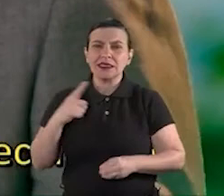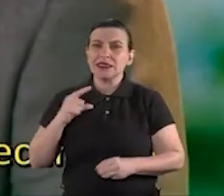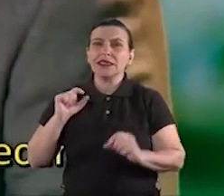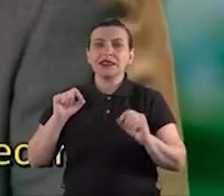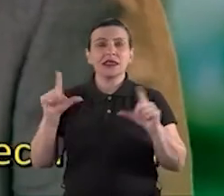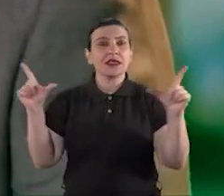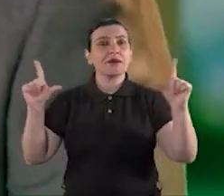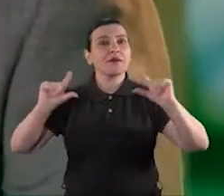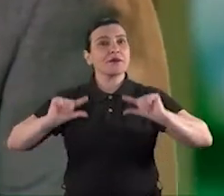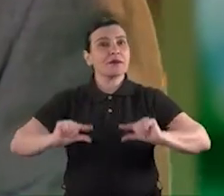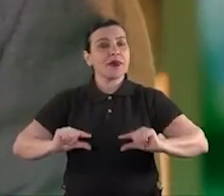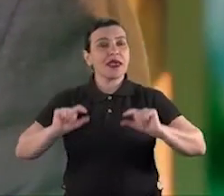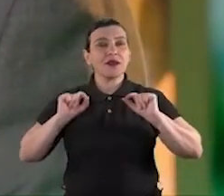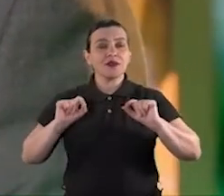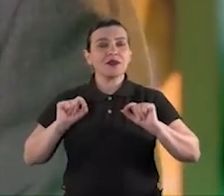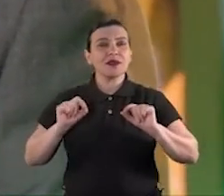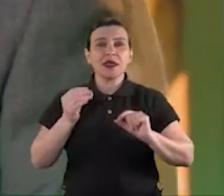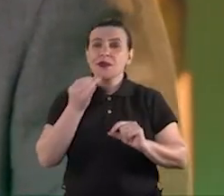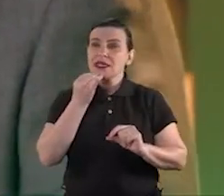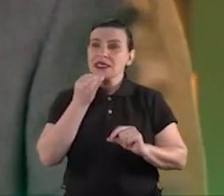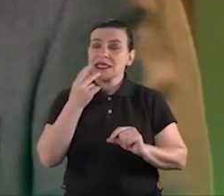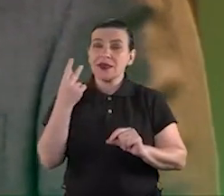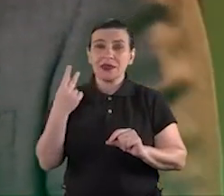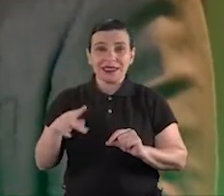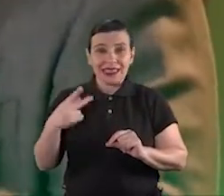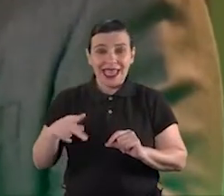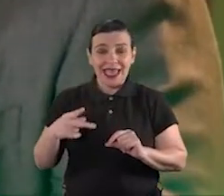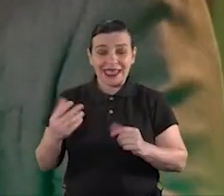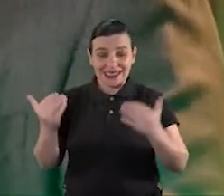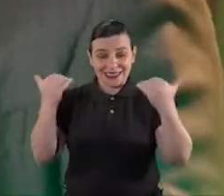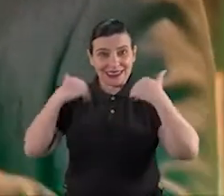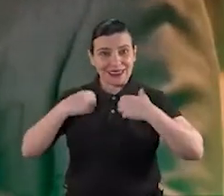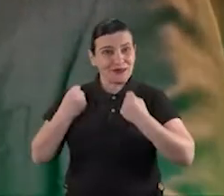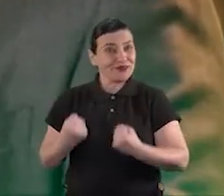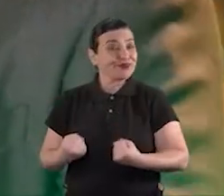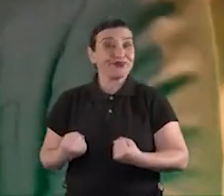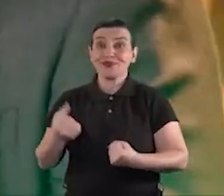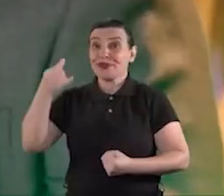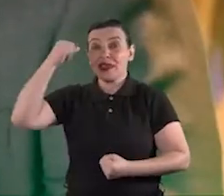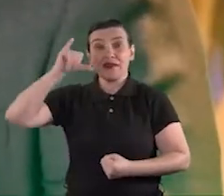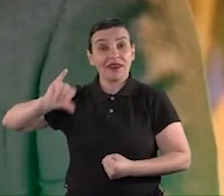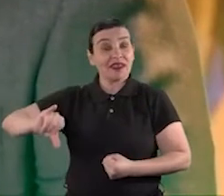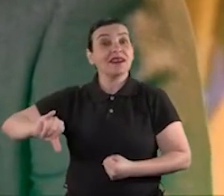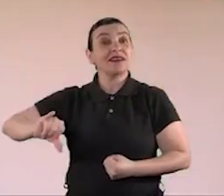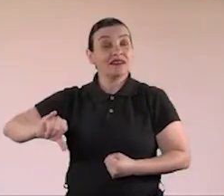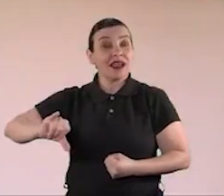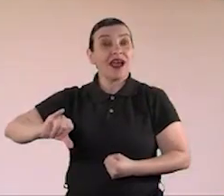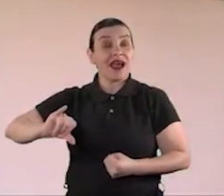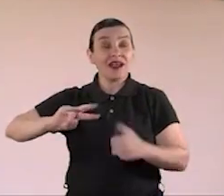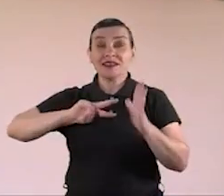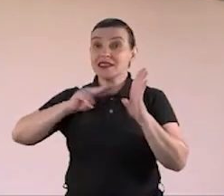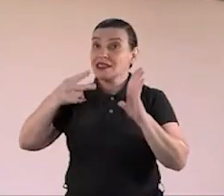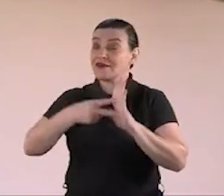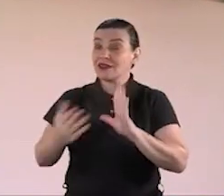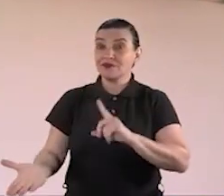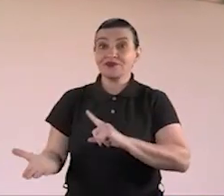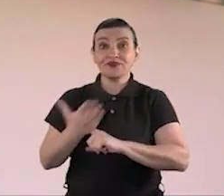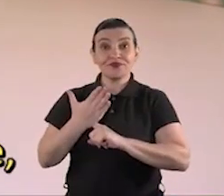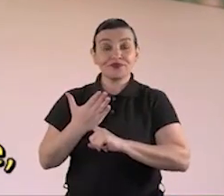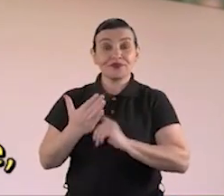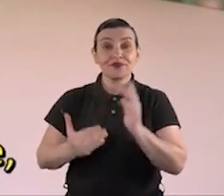menos probabilidade de sobrecarregar a capacidade metabólica do corpo isso significa um benefício maior